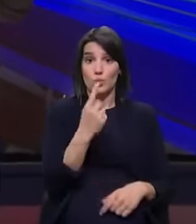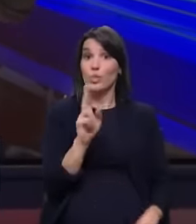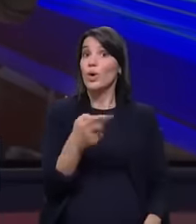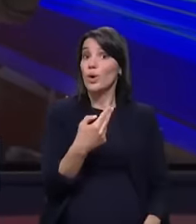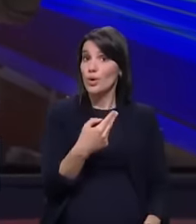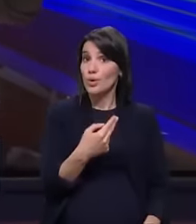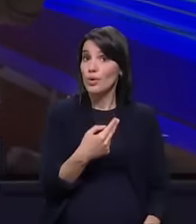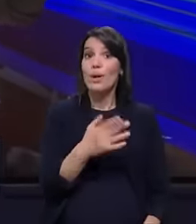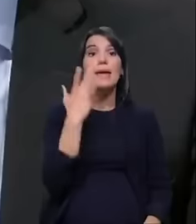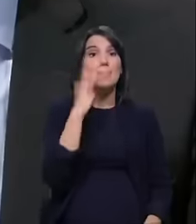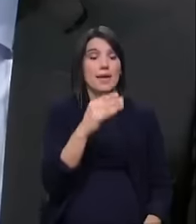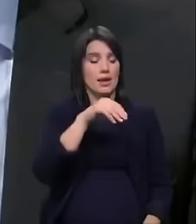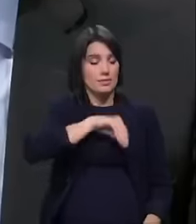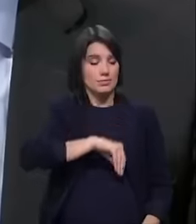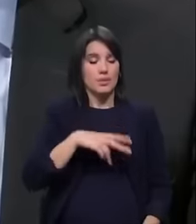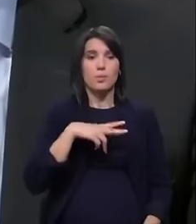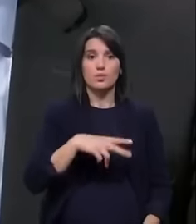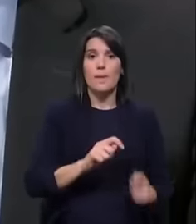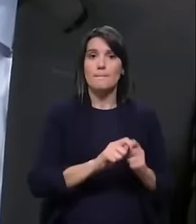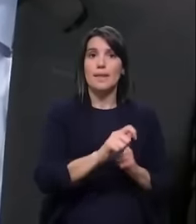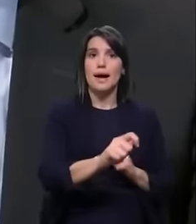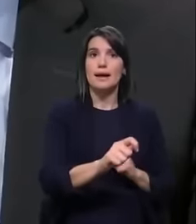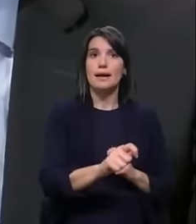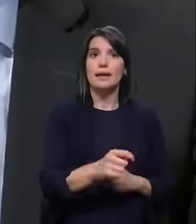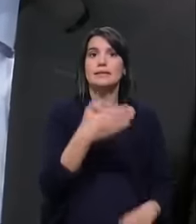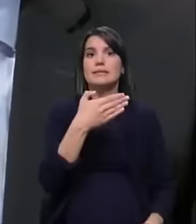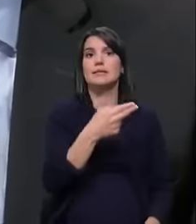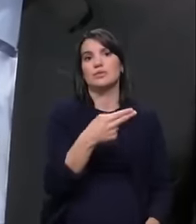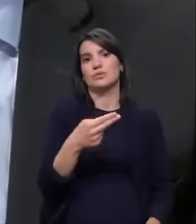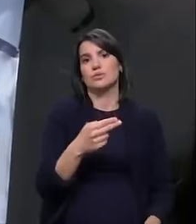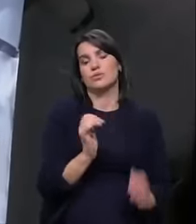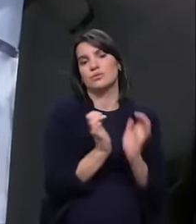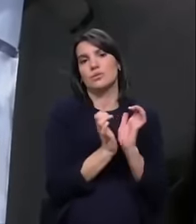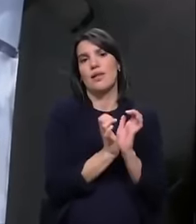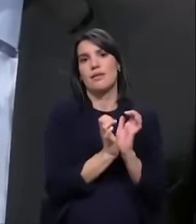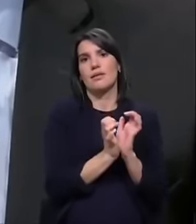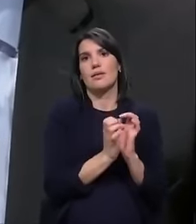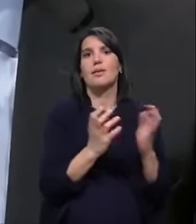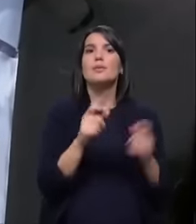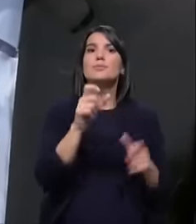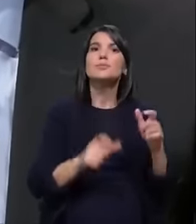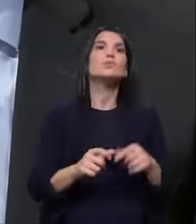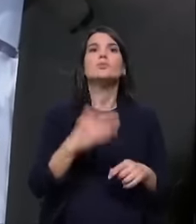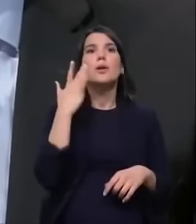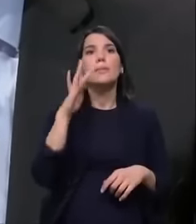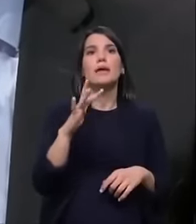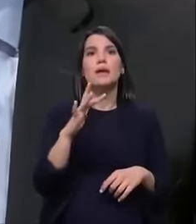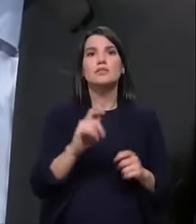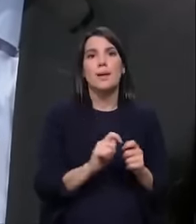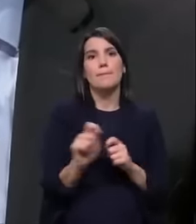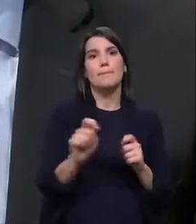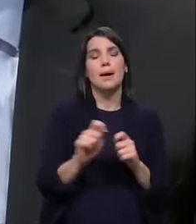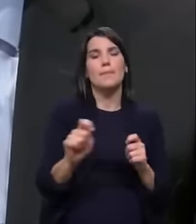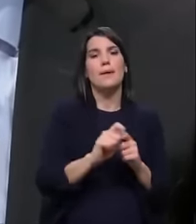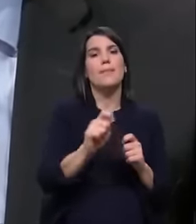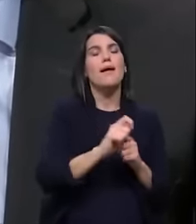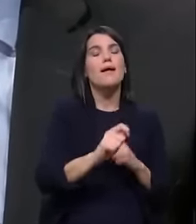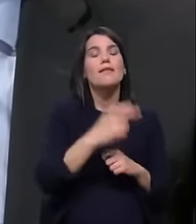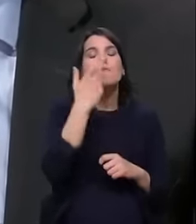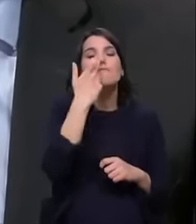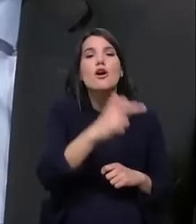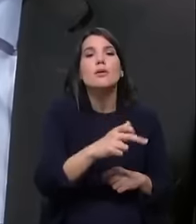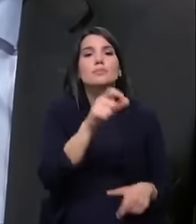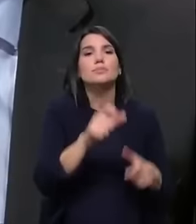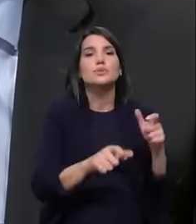por cada euro que um imigrante recebe em Portugal, paga 7 à Segurança Social. O que quer dizer que os imigrantes estão a pagar as pensões dos idosos em